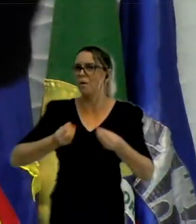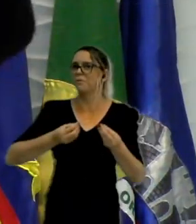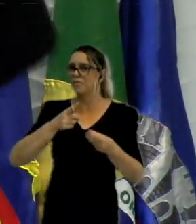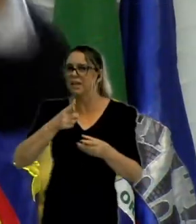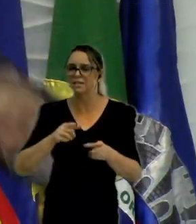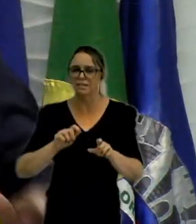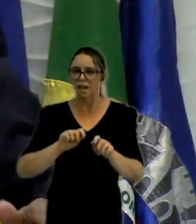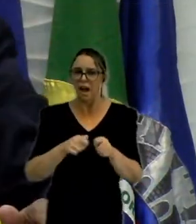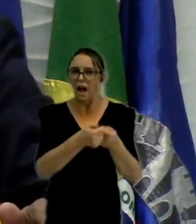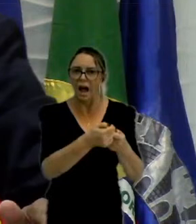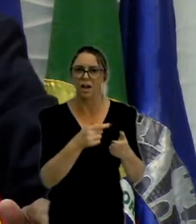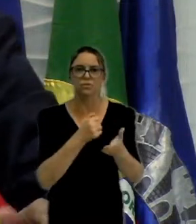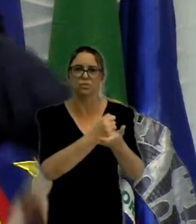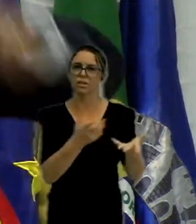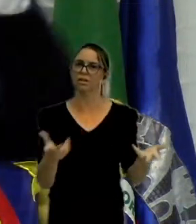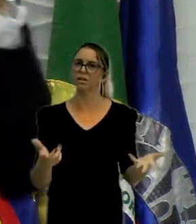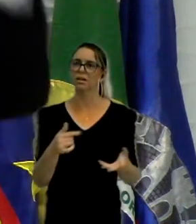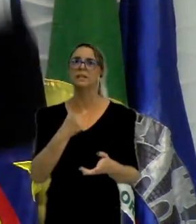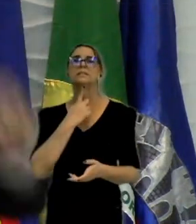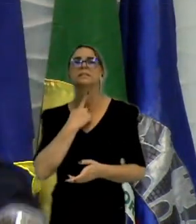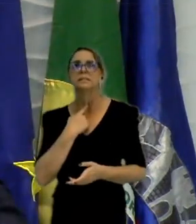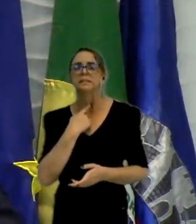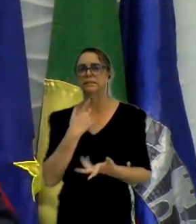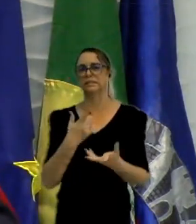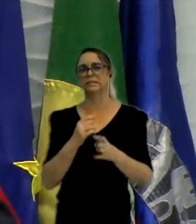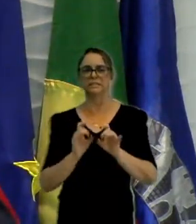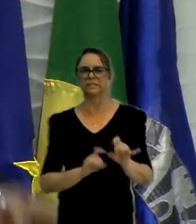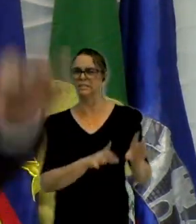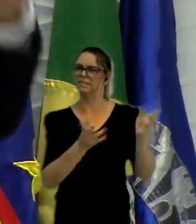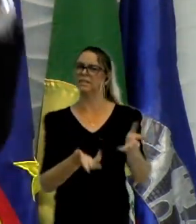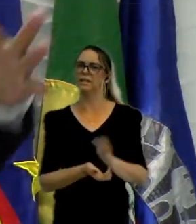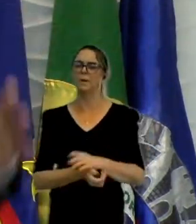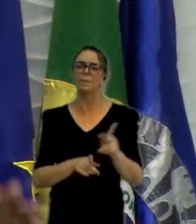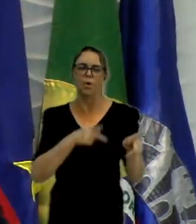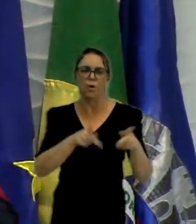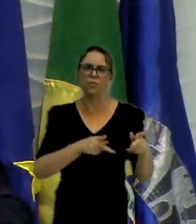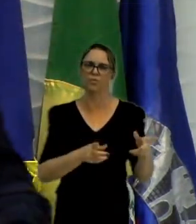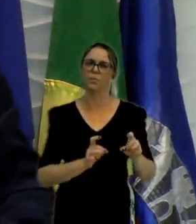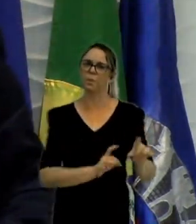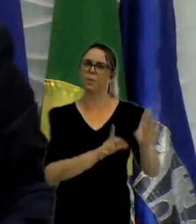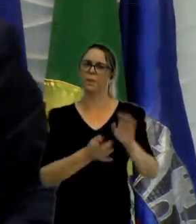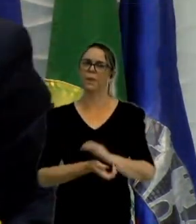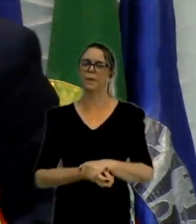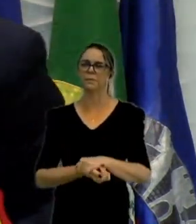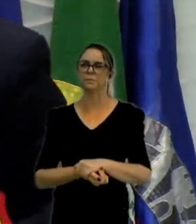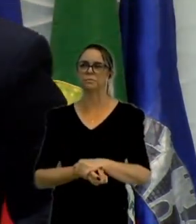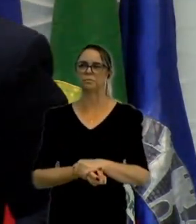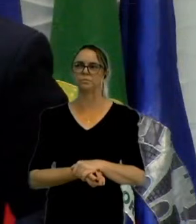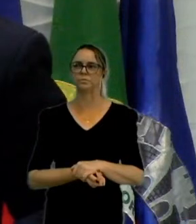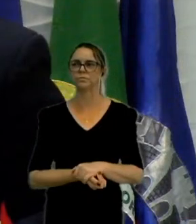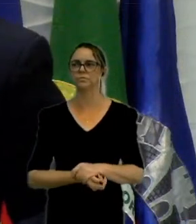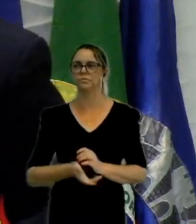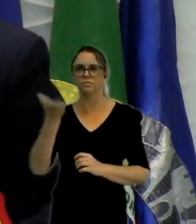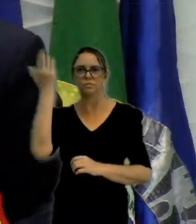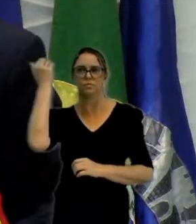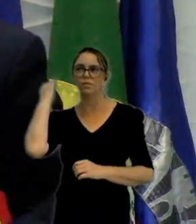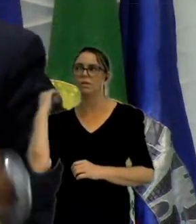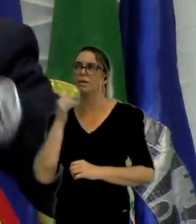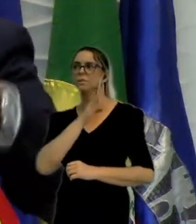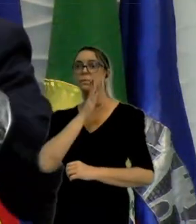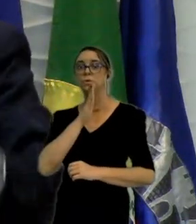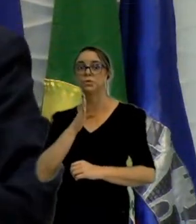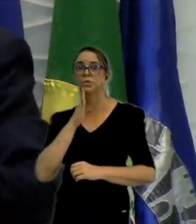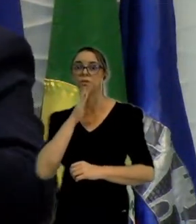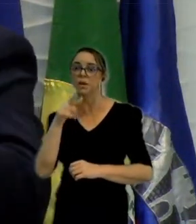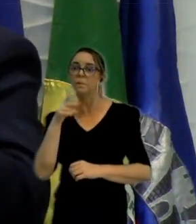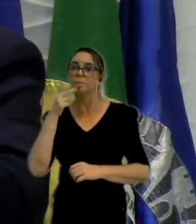deixa o povo passar sede? Que deixa o povo aí? Antigamente, colega Bruno, suas palavras